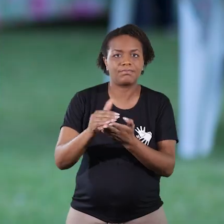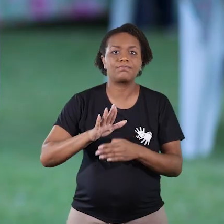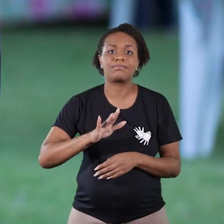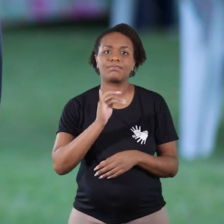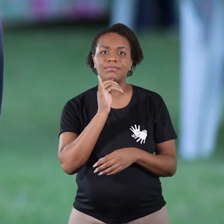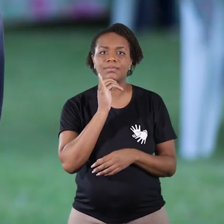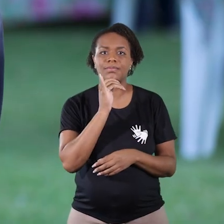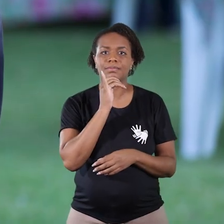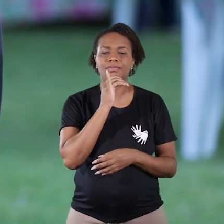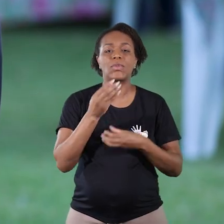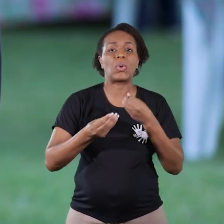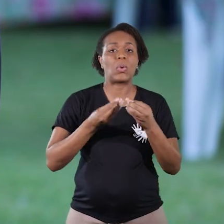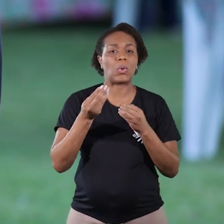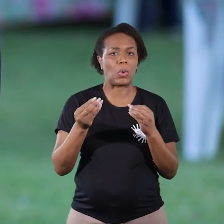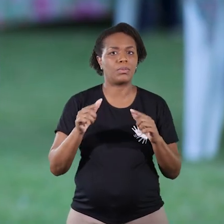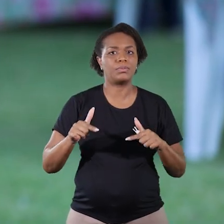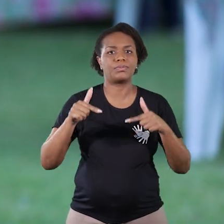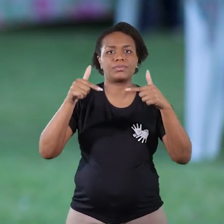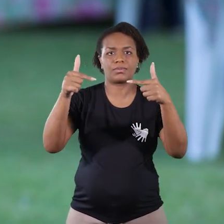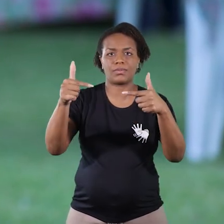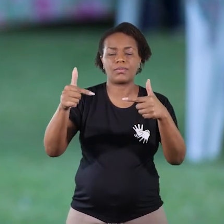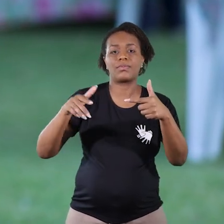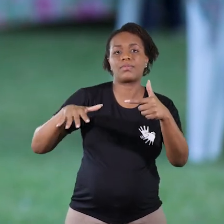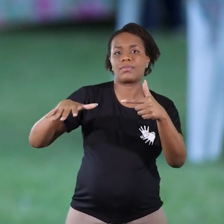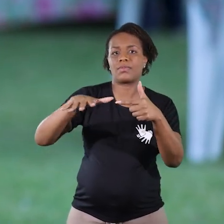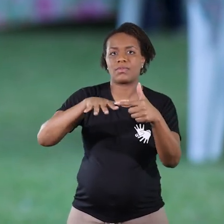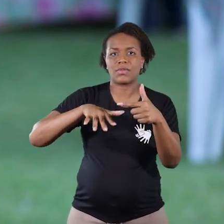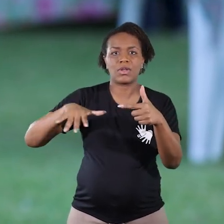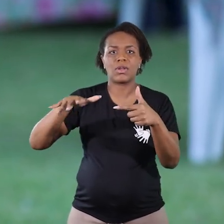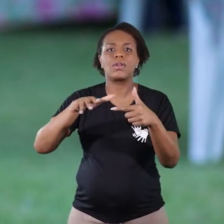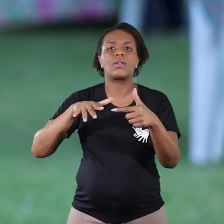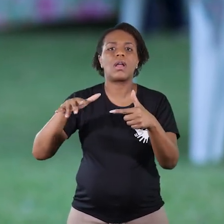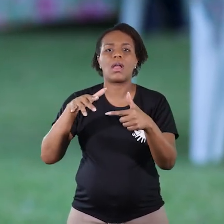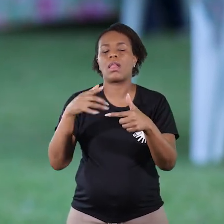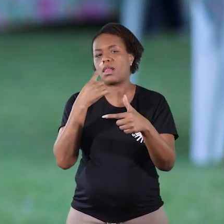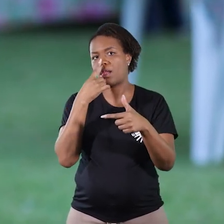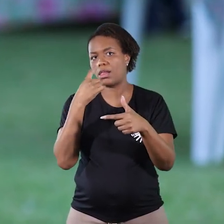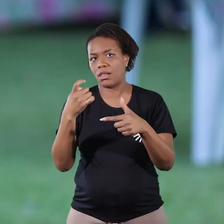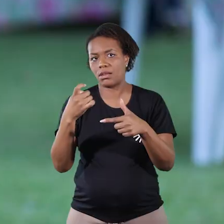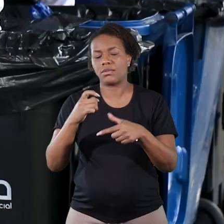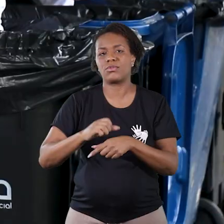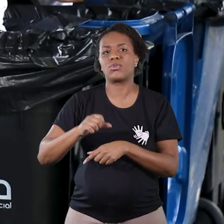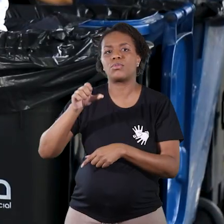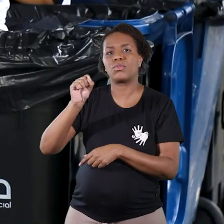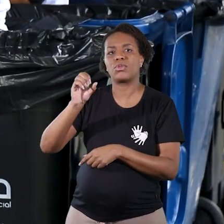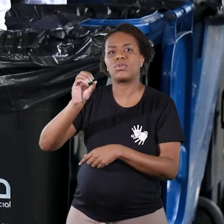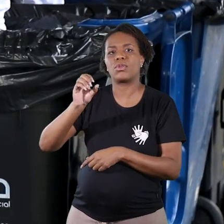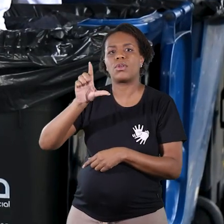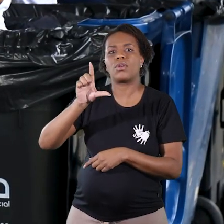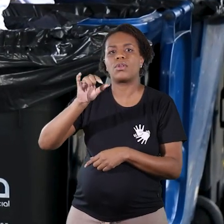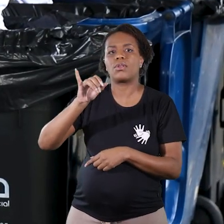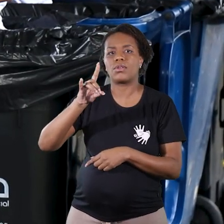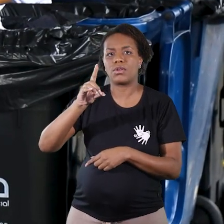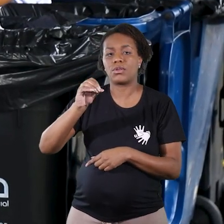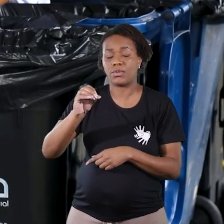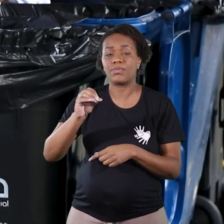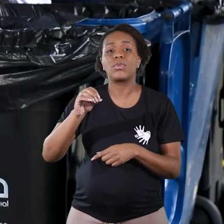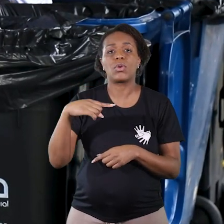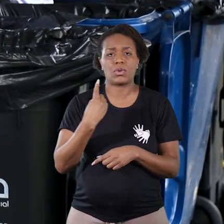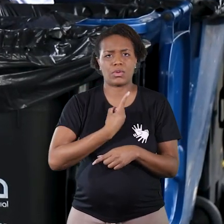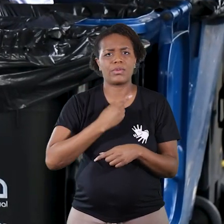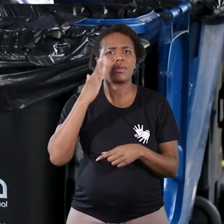costumo dar o exemplo muito da atuação dentro da gestão de resíduos sólidos. A gente sabe o quanto